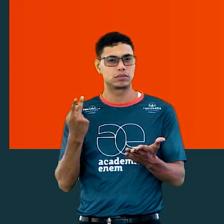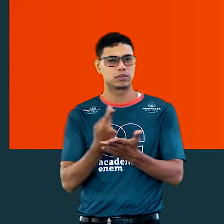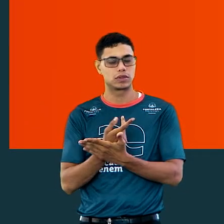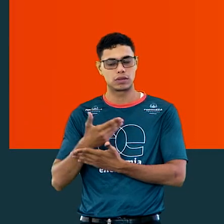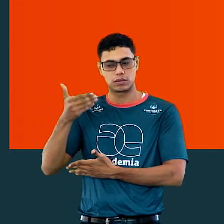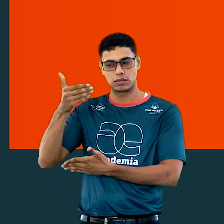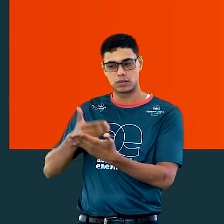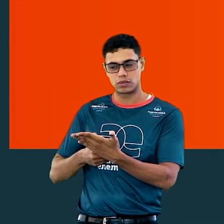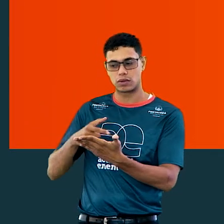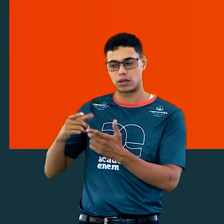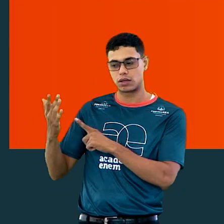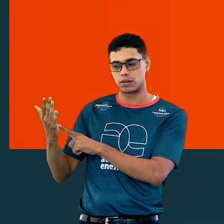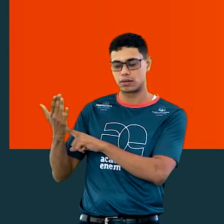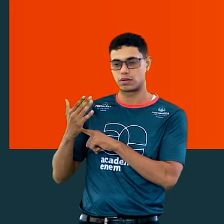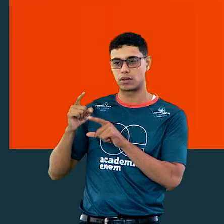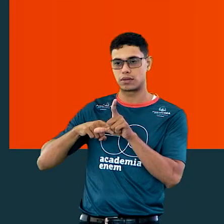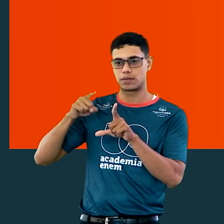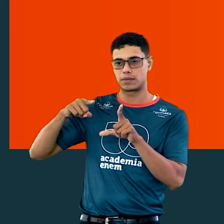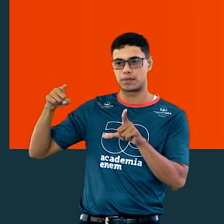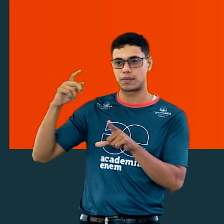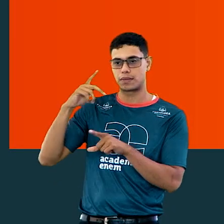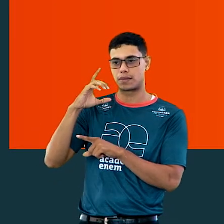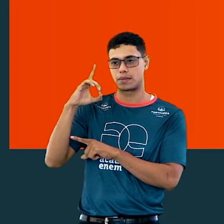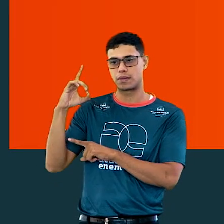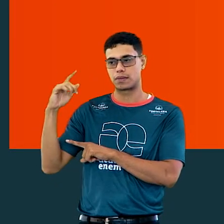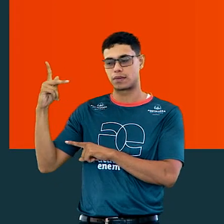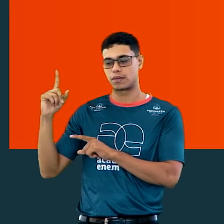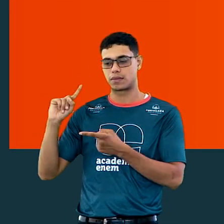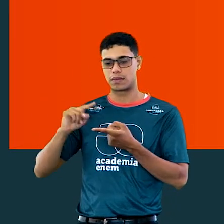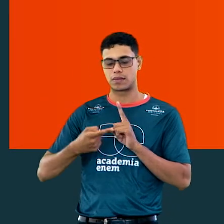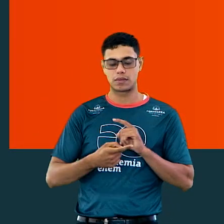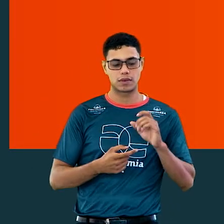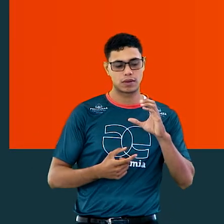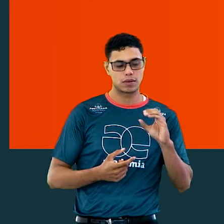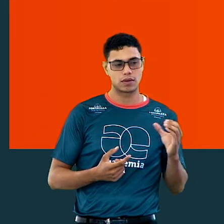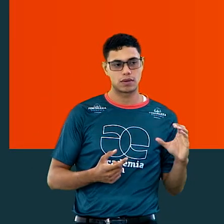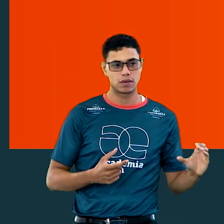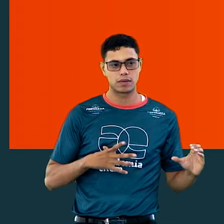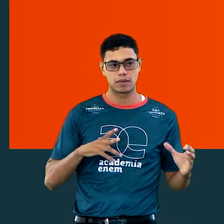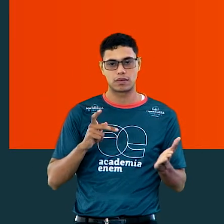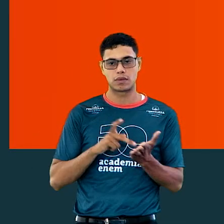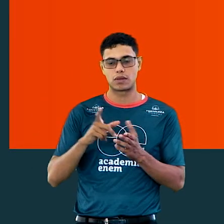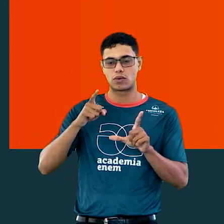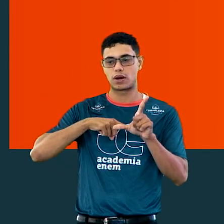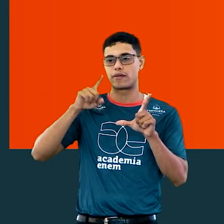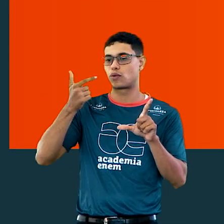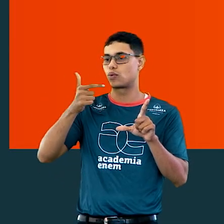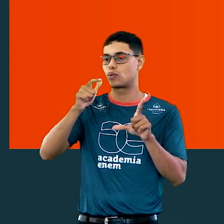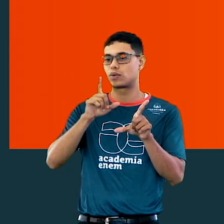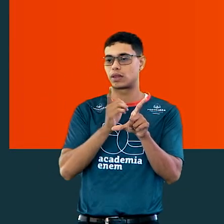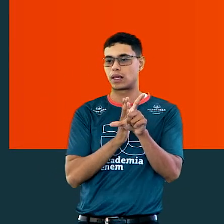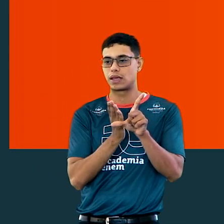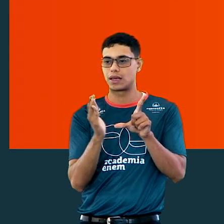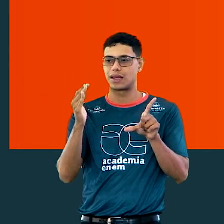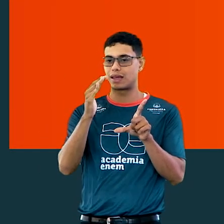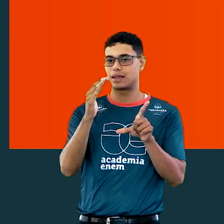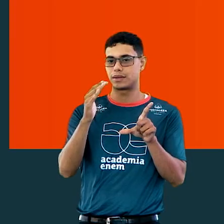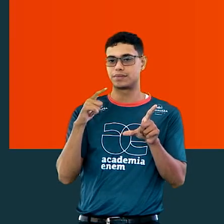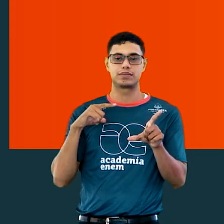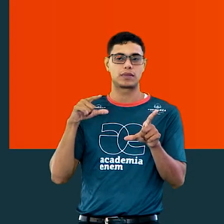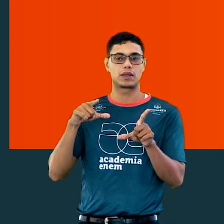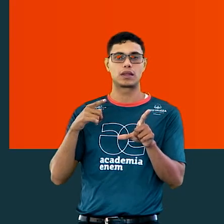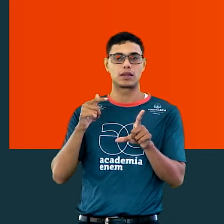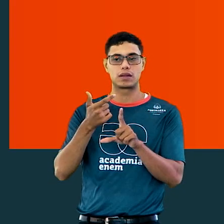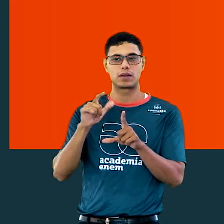prova aparecer um gráfico de DDP versus a corrente, onde o gráfico não seja uma reta? Isso quer dizer